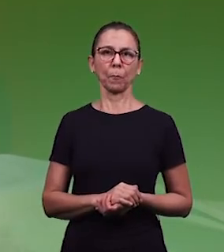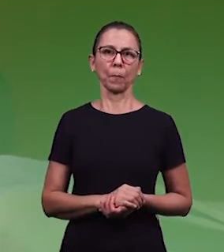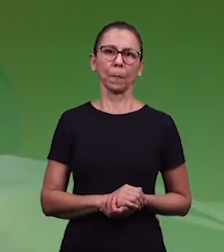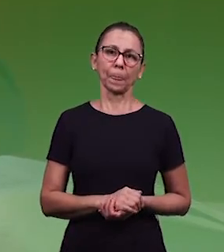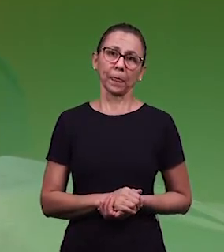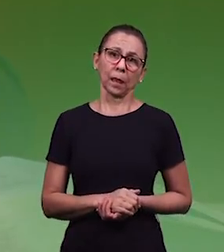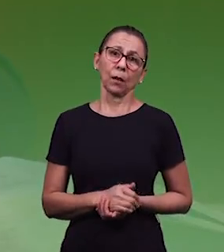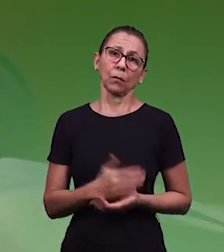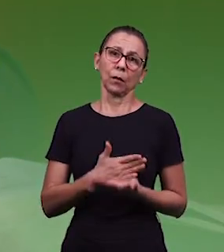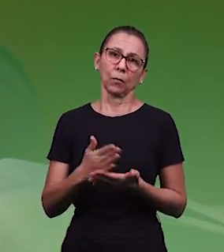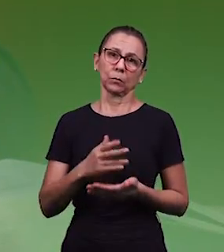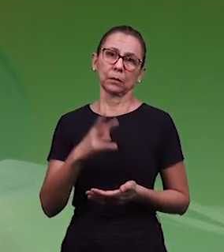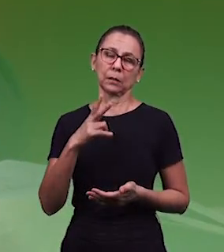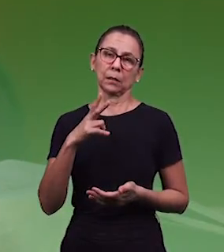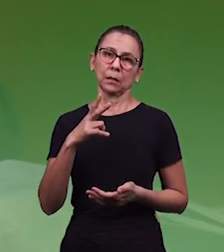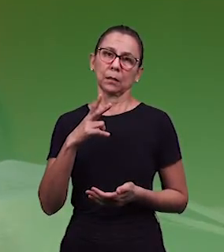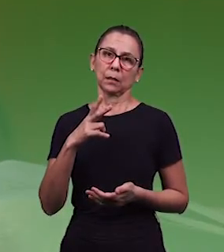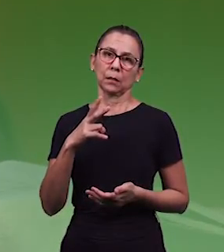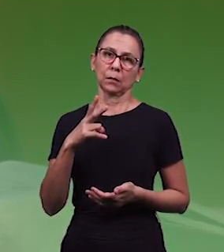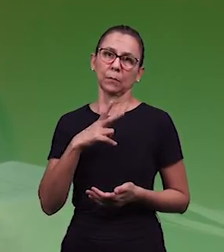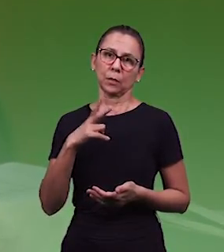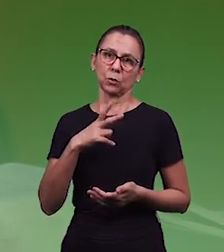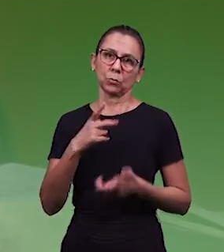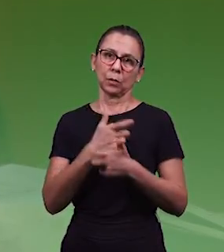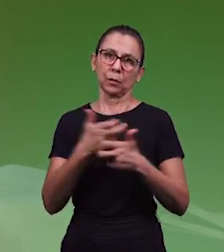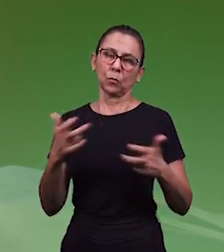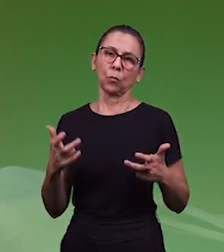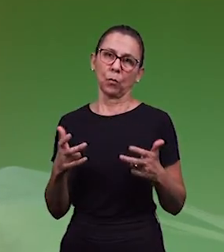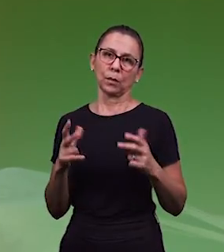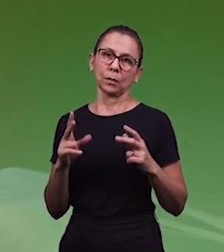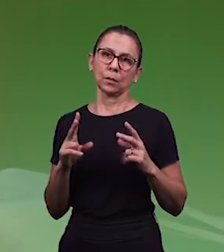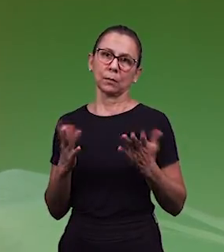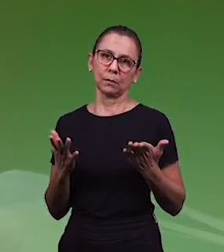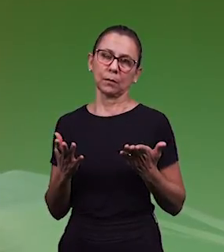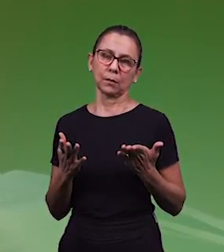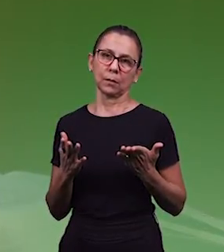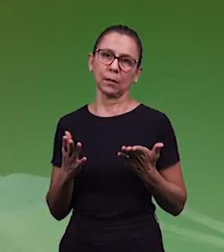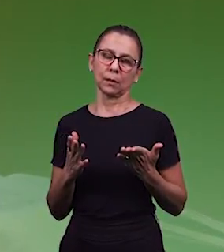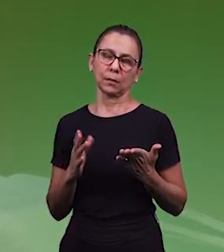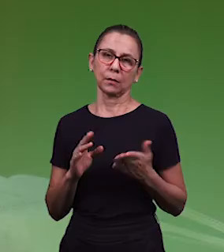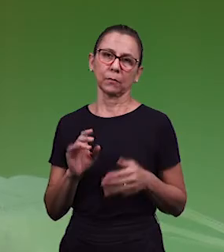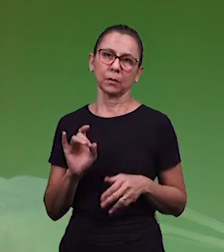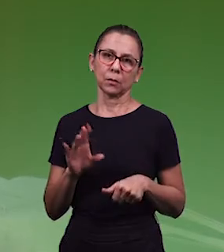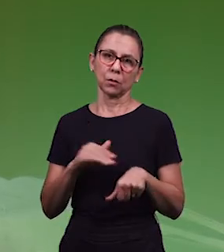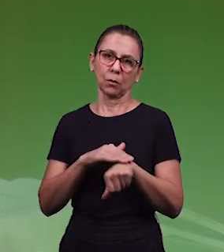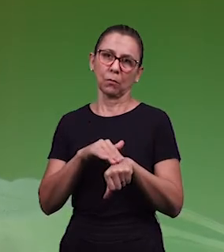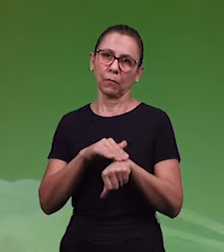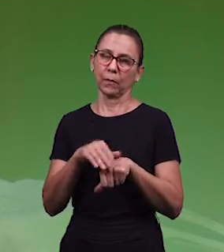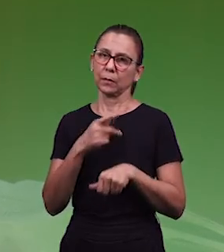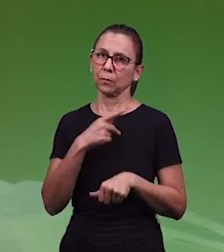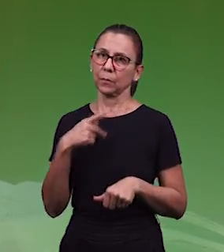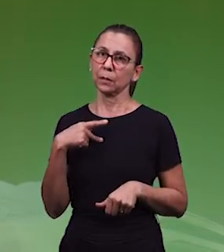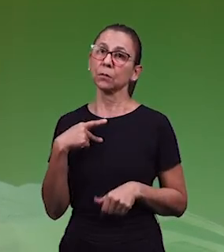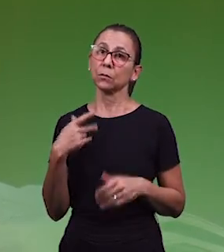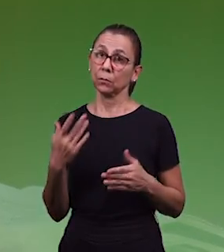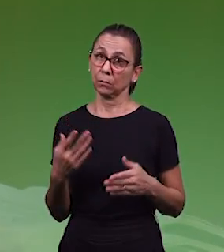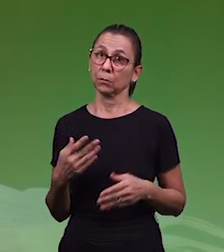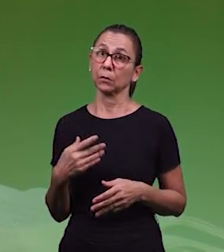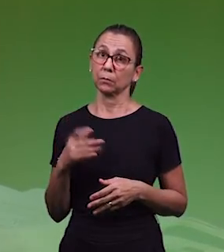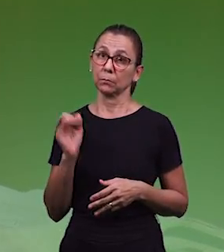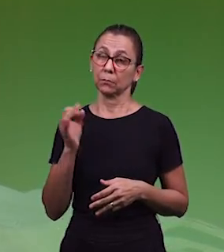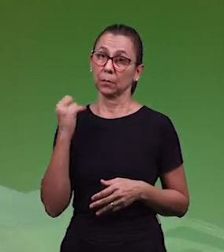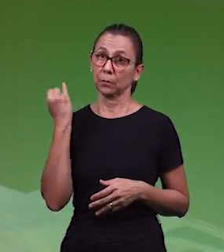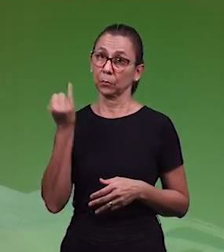assuntos particulares que são da economia da própria pessoa, tem assuntos que só se fala com o pastor. É importante que os membros da igreja saibam